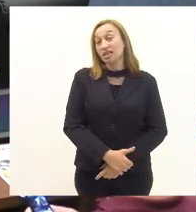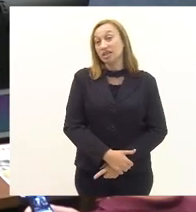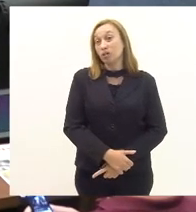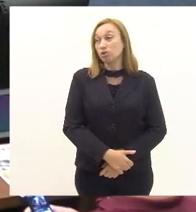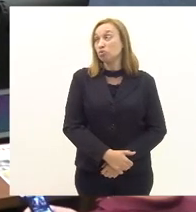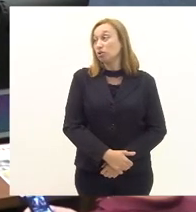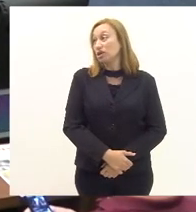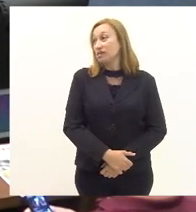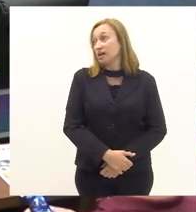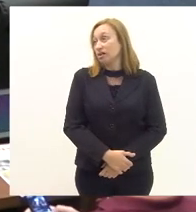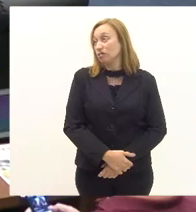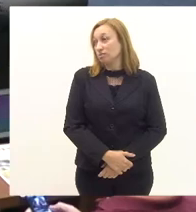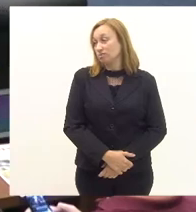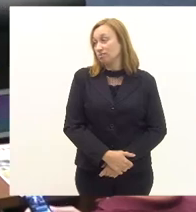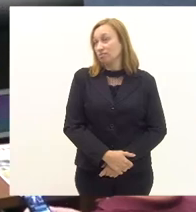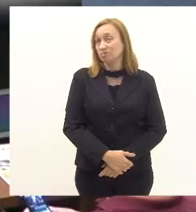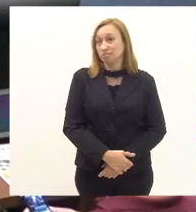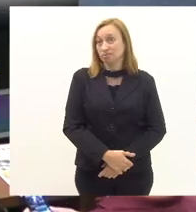Querida.